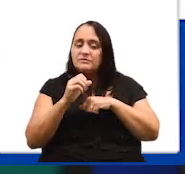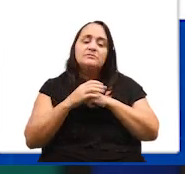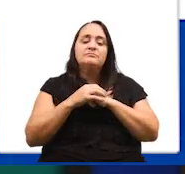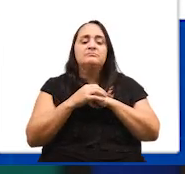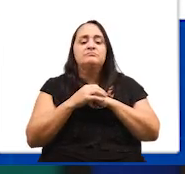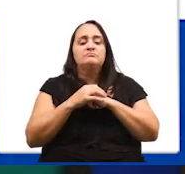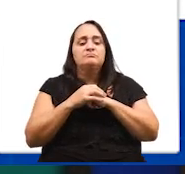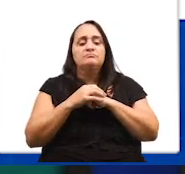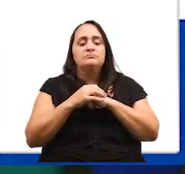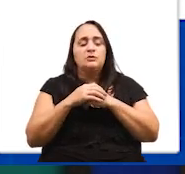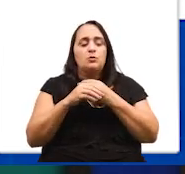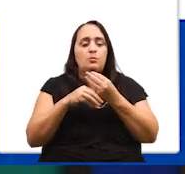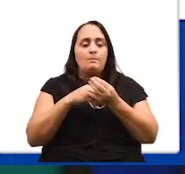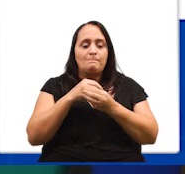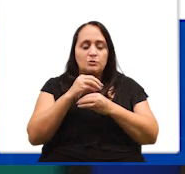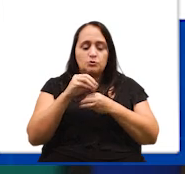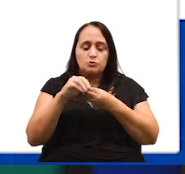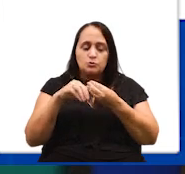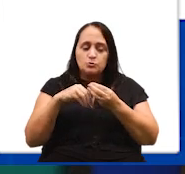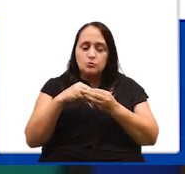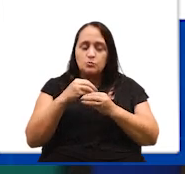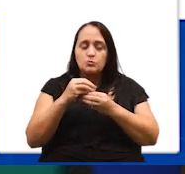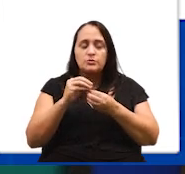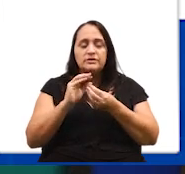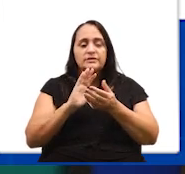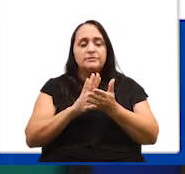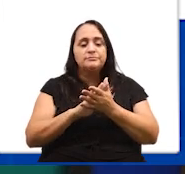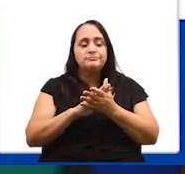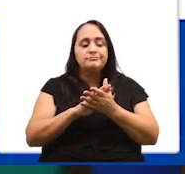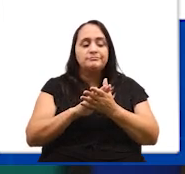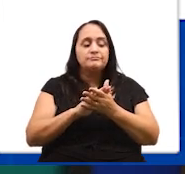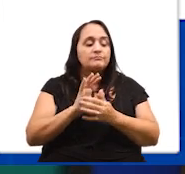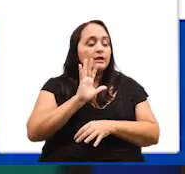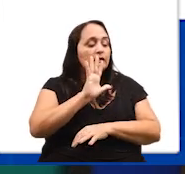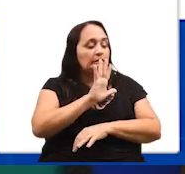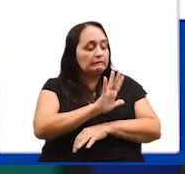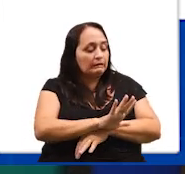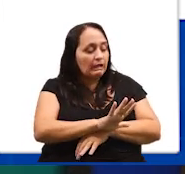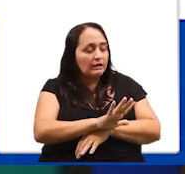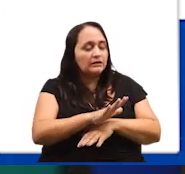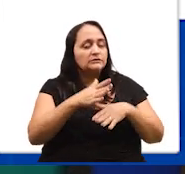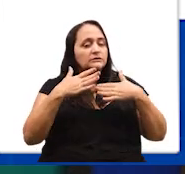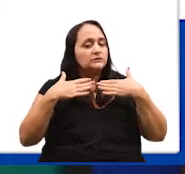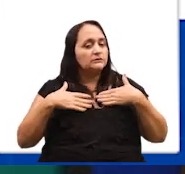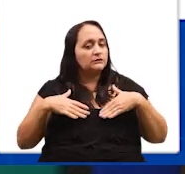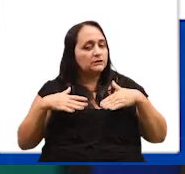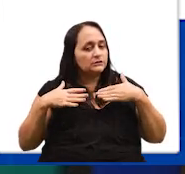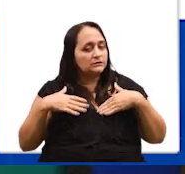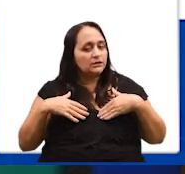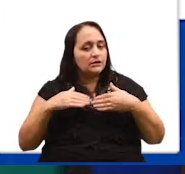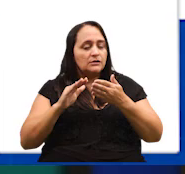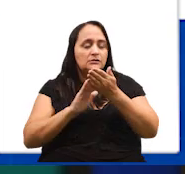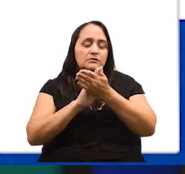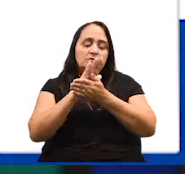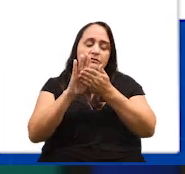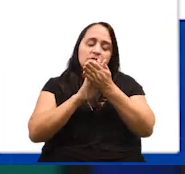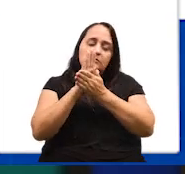O misture, deixe, descansar, enrole,